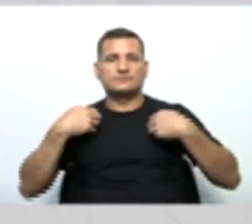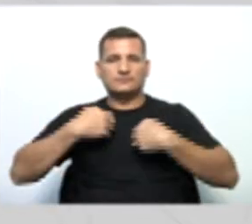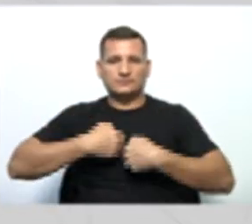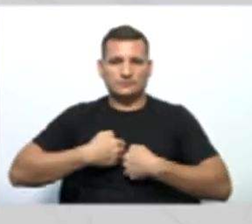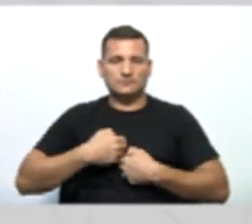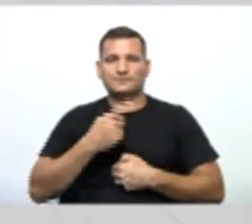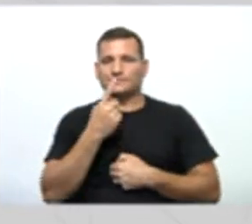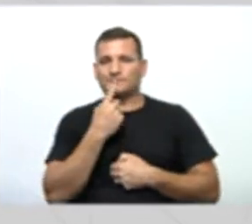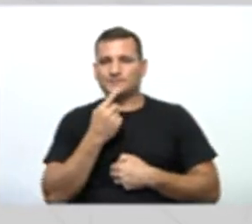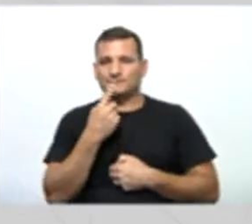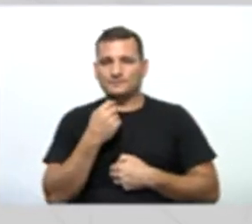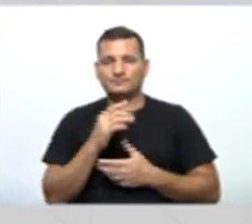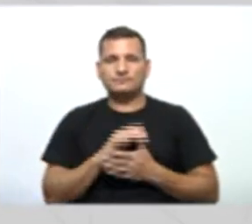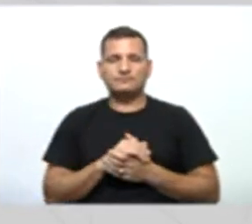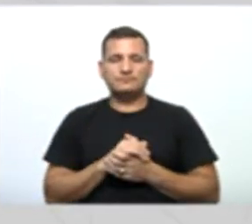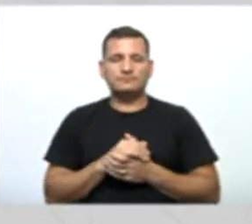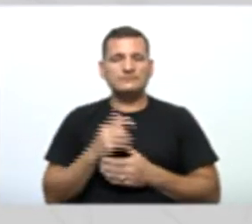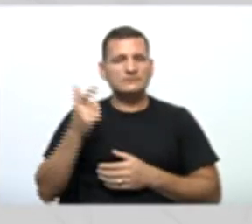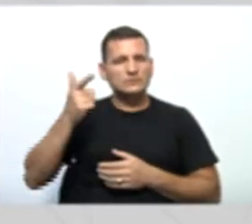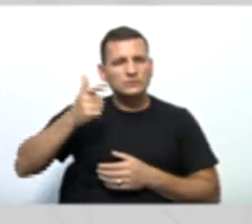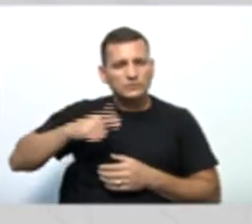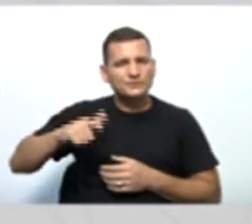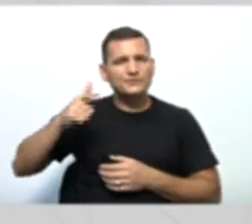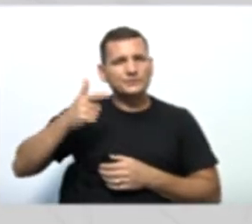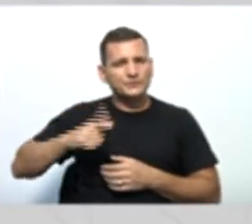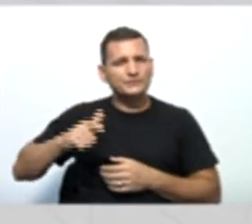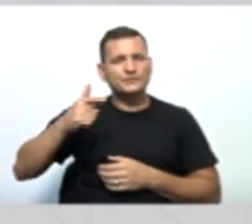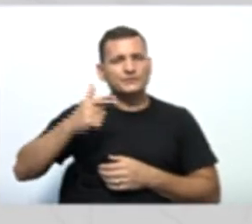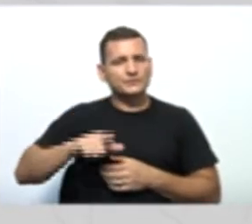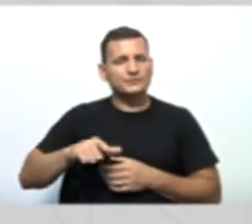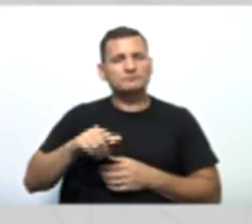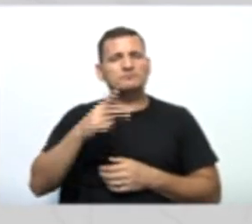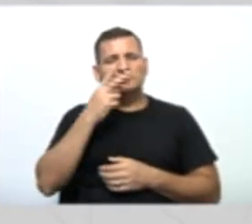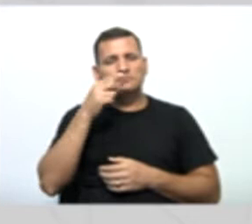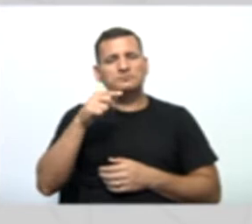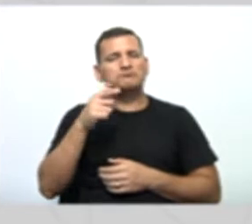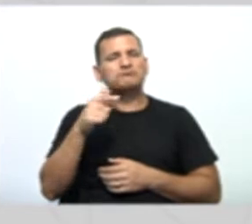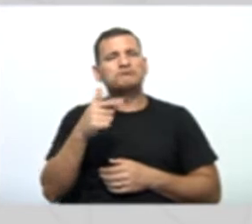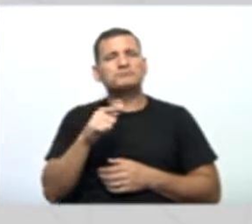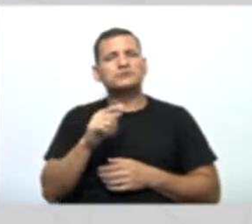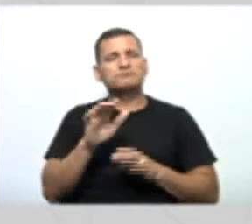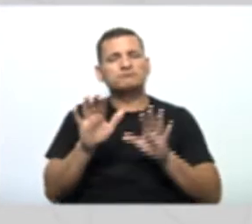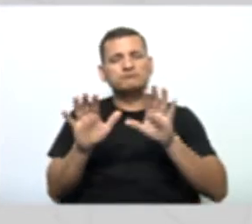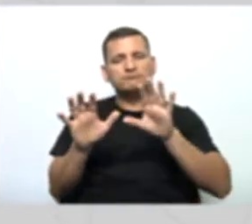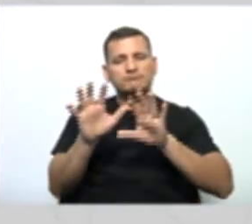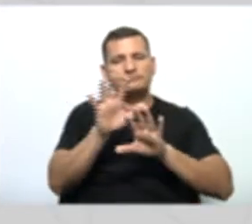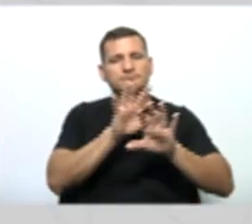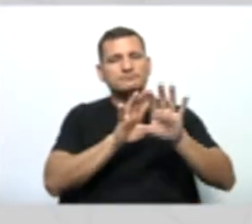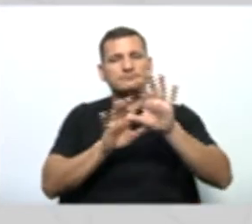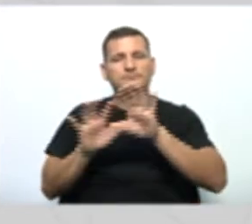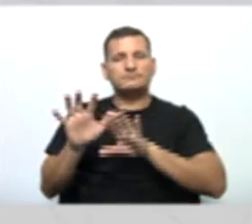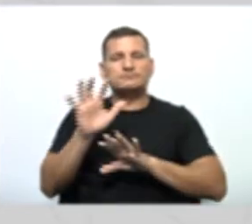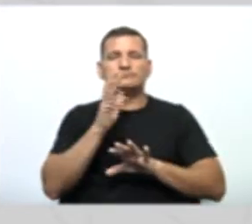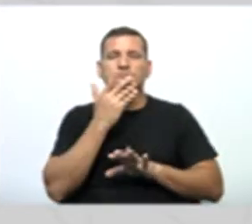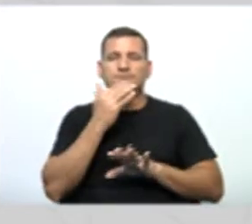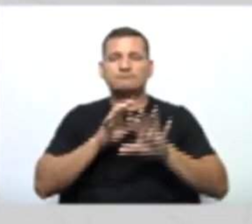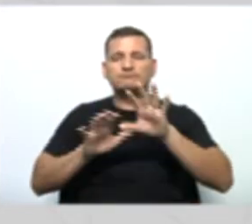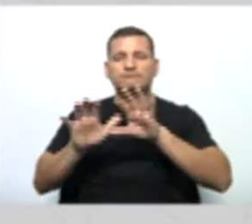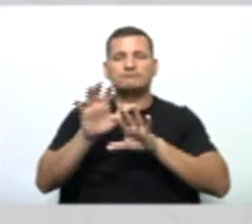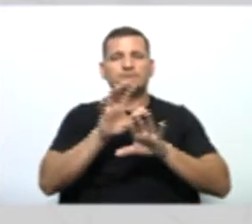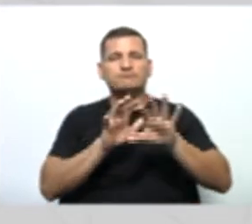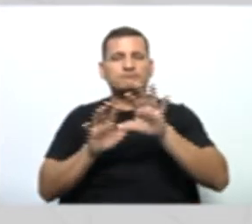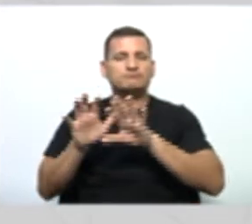vermelho, a repetição não criaria um contraste unificante. Na verdade,